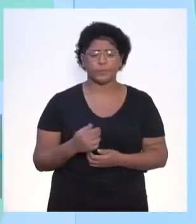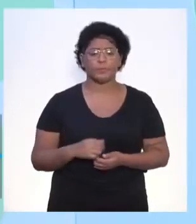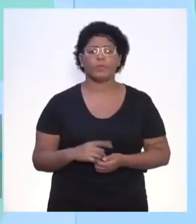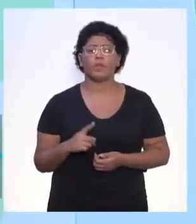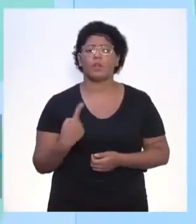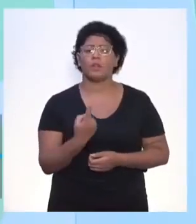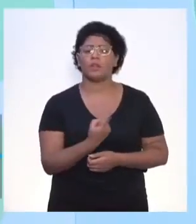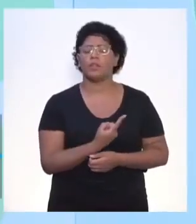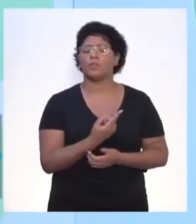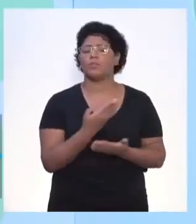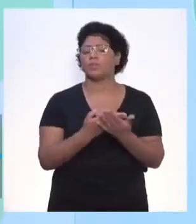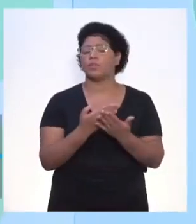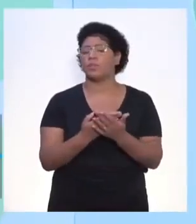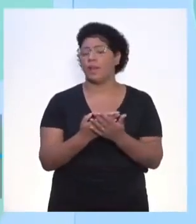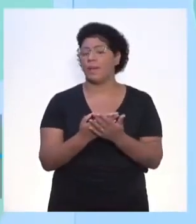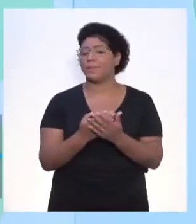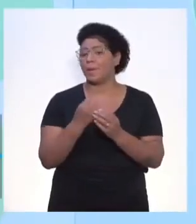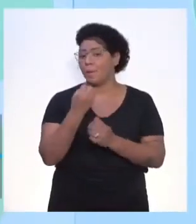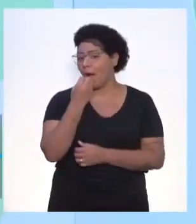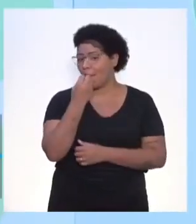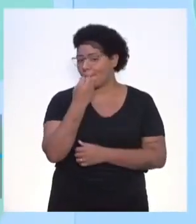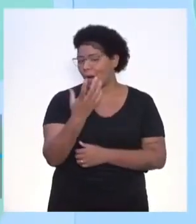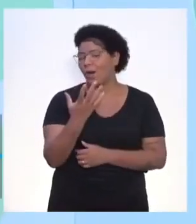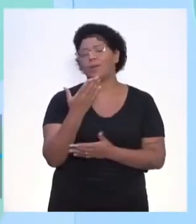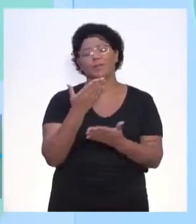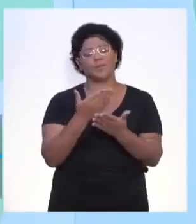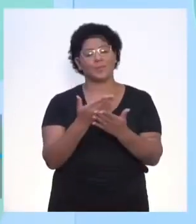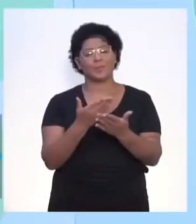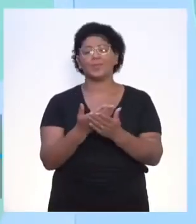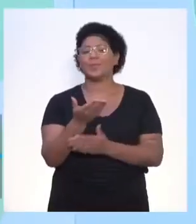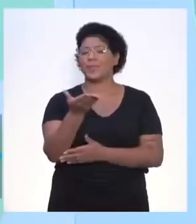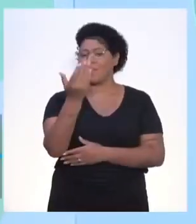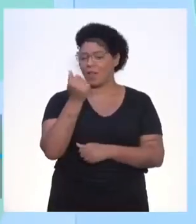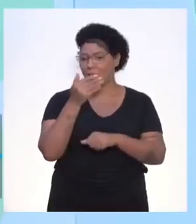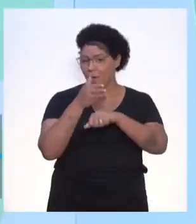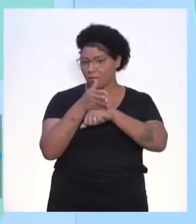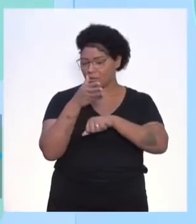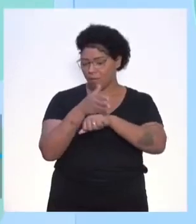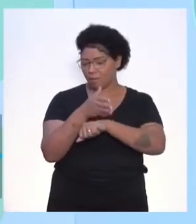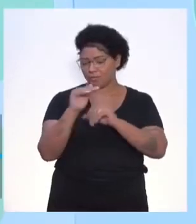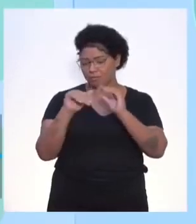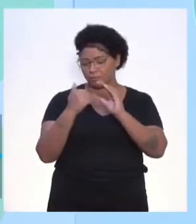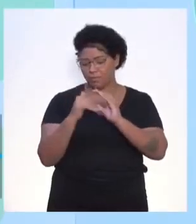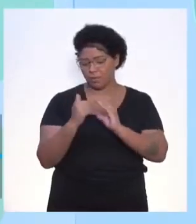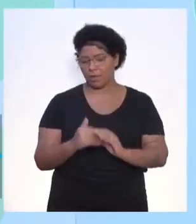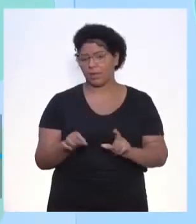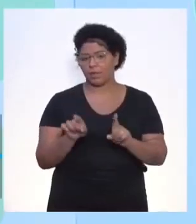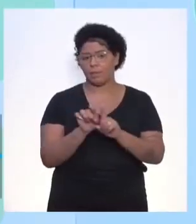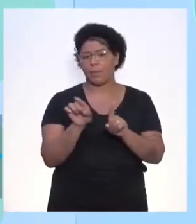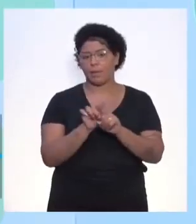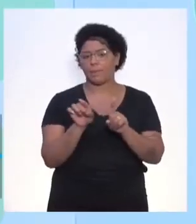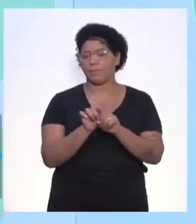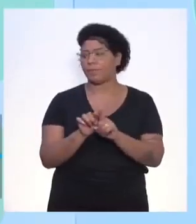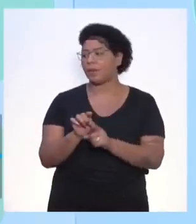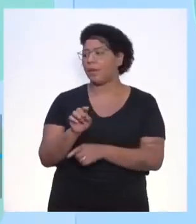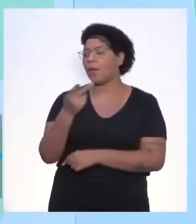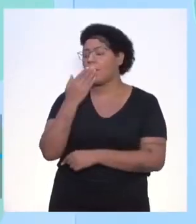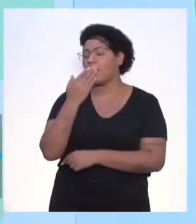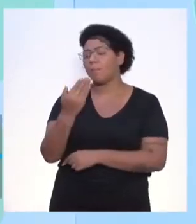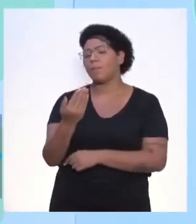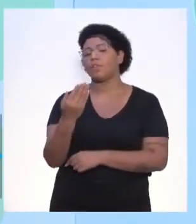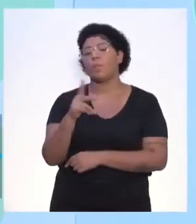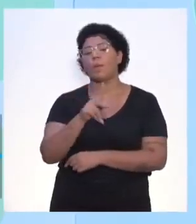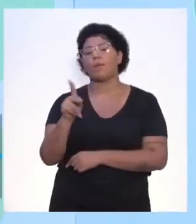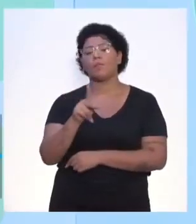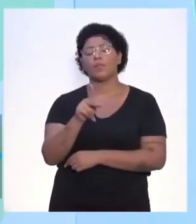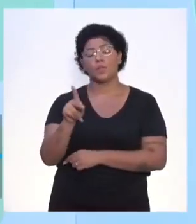então esperamos que seja uma boa aula. Peço a ajuda de vocês aí no chat, tá? Eu vou pedir para a professora Elaine ler para mim as habilidades, né, passar quais